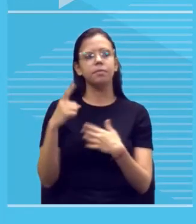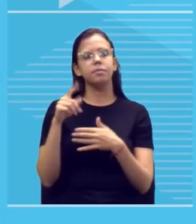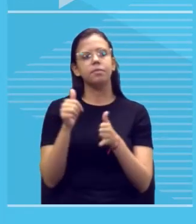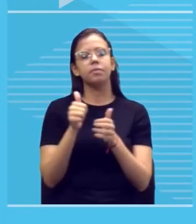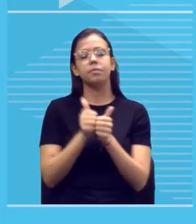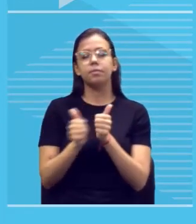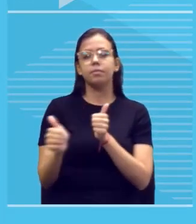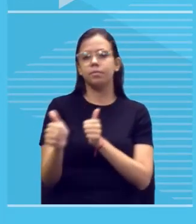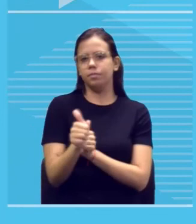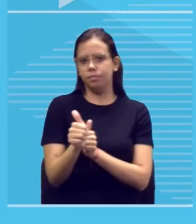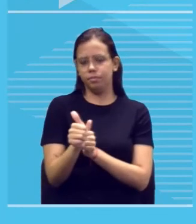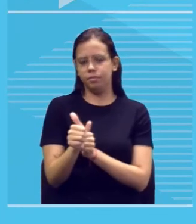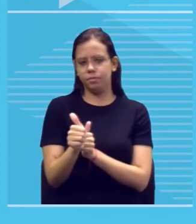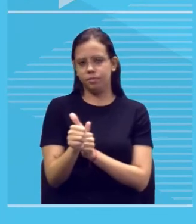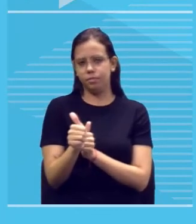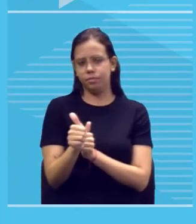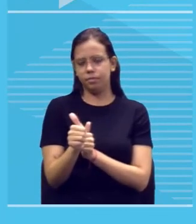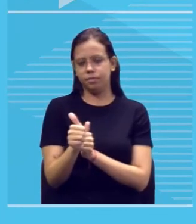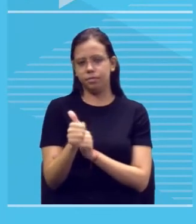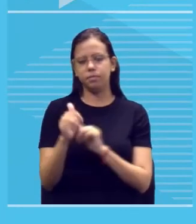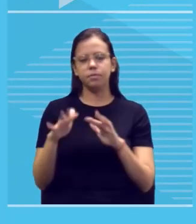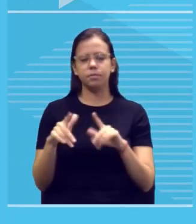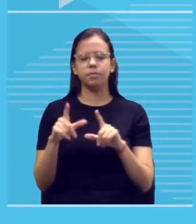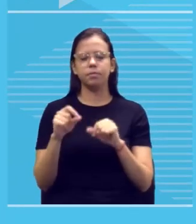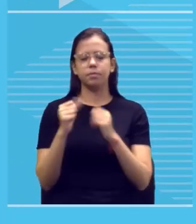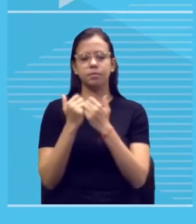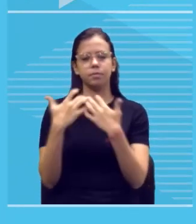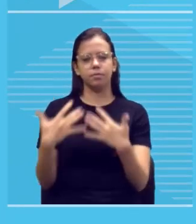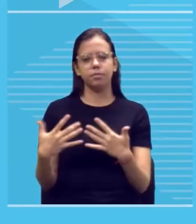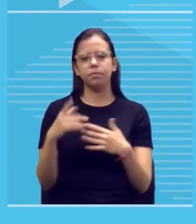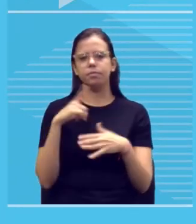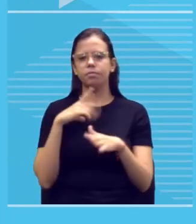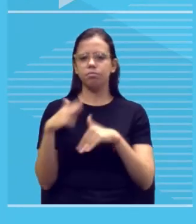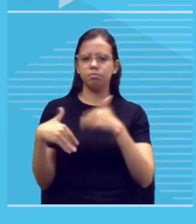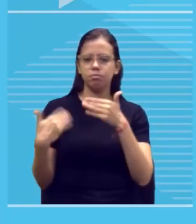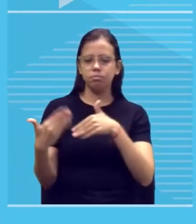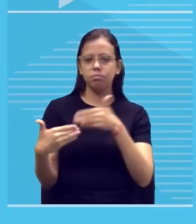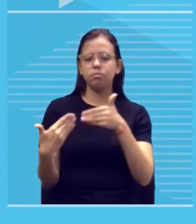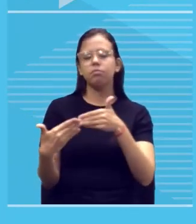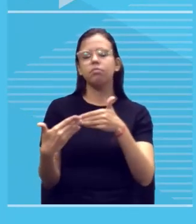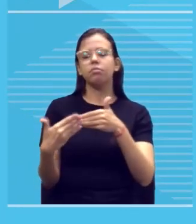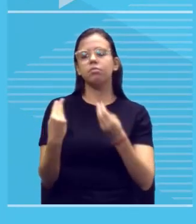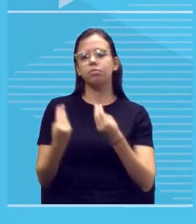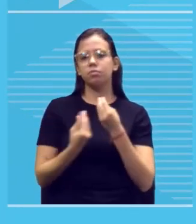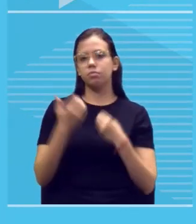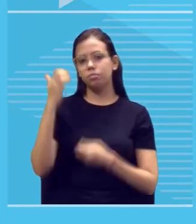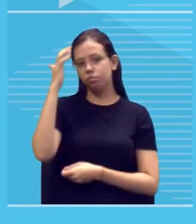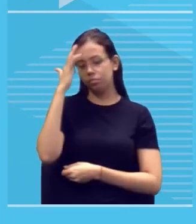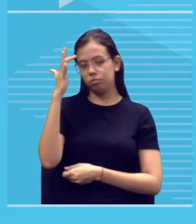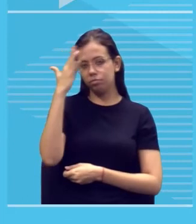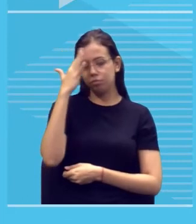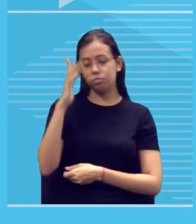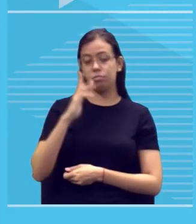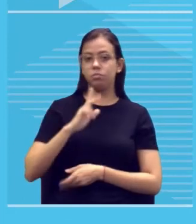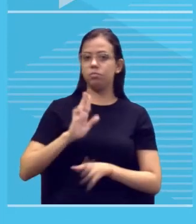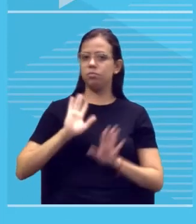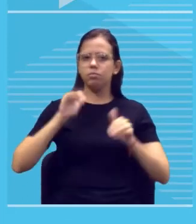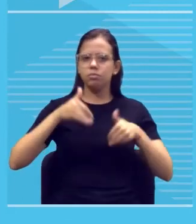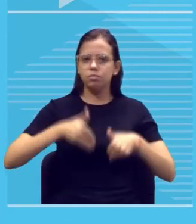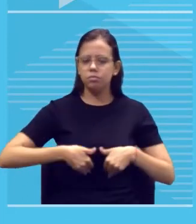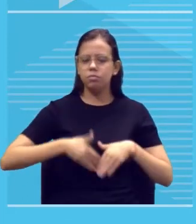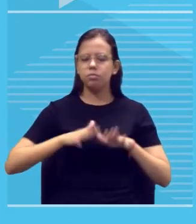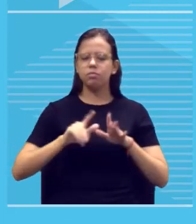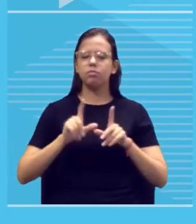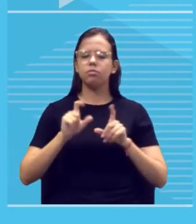Na verdade o espectador um processo de construtivo de reflexão ele não era passivo mas